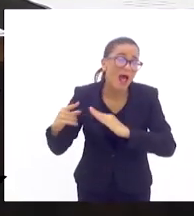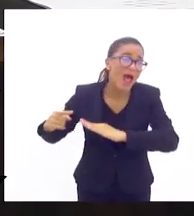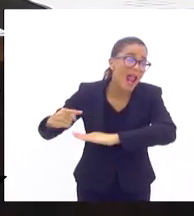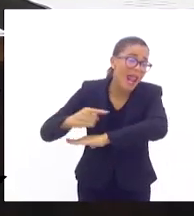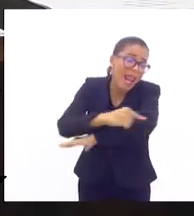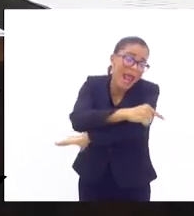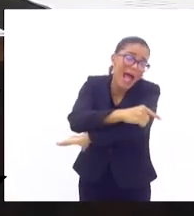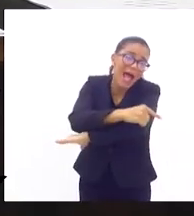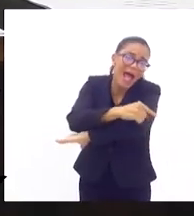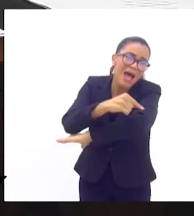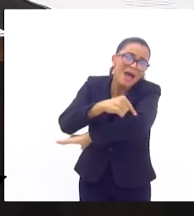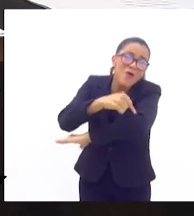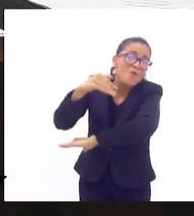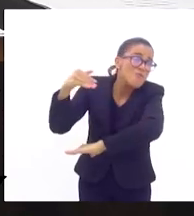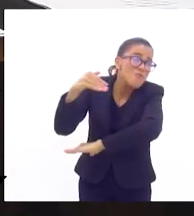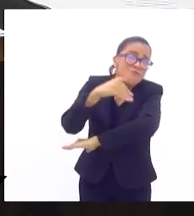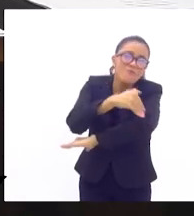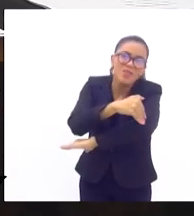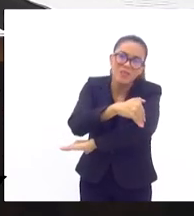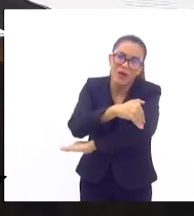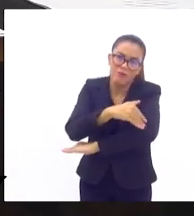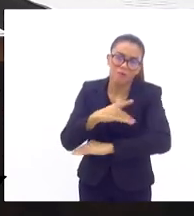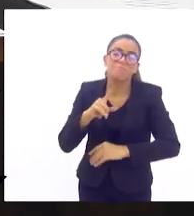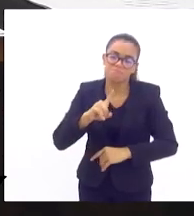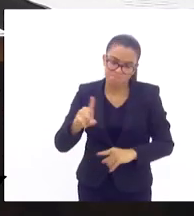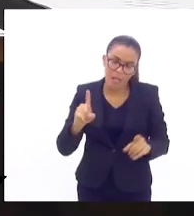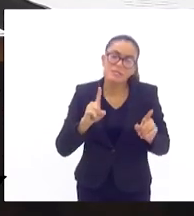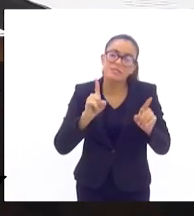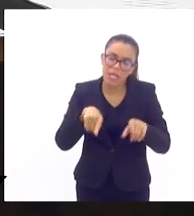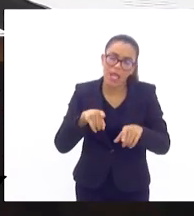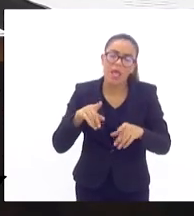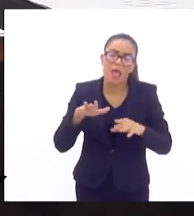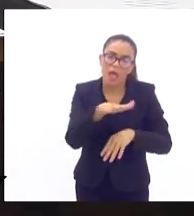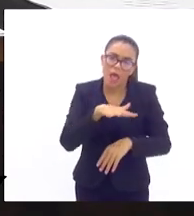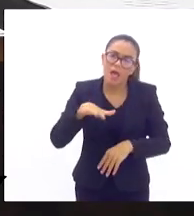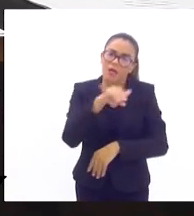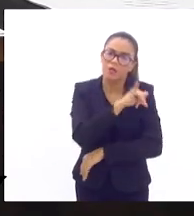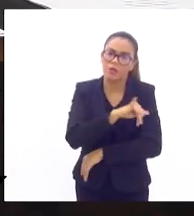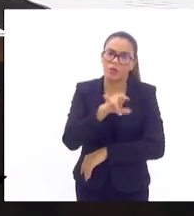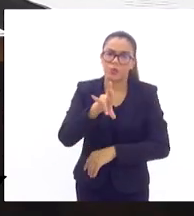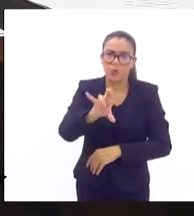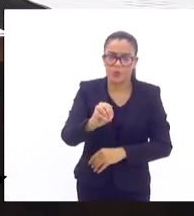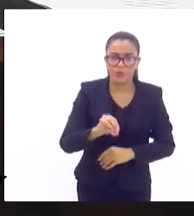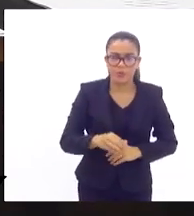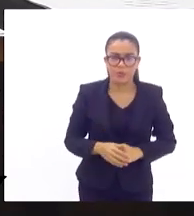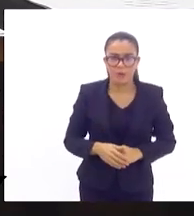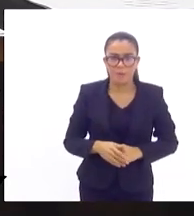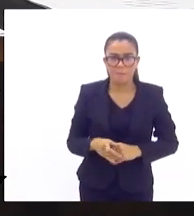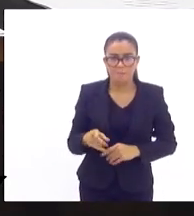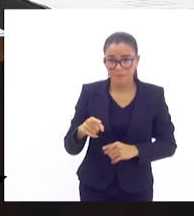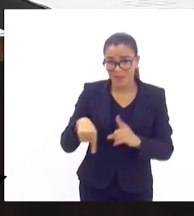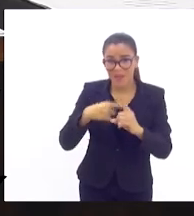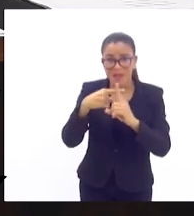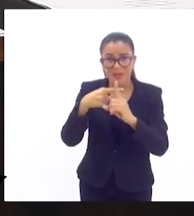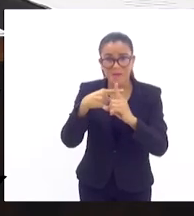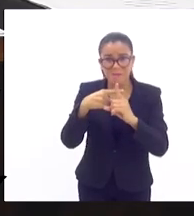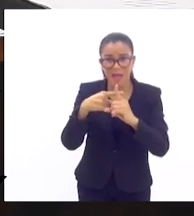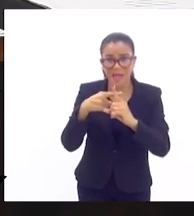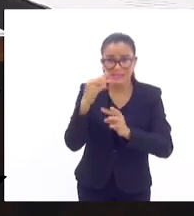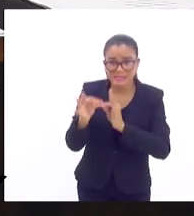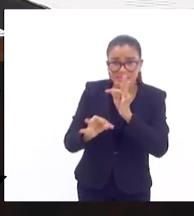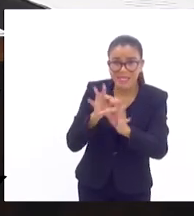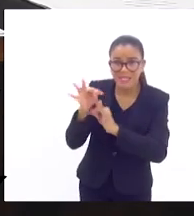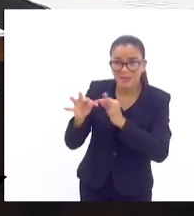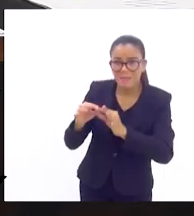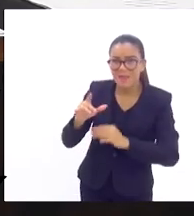Raiz. Somos moradores da cidade do Rio de Janeiro. E essas obras aqui, A Mais Saneamento não faz, não, porque a Rio